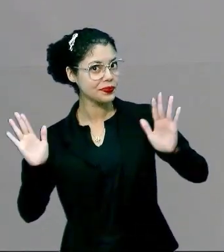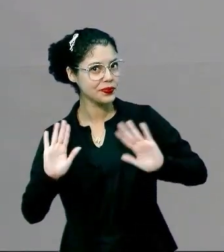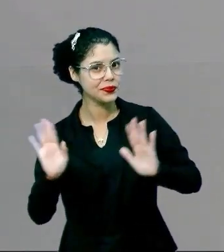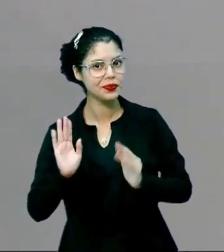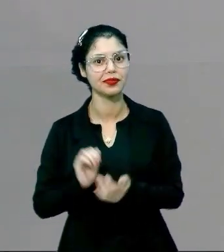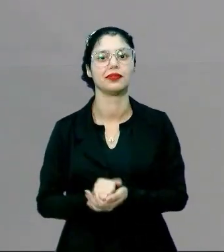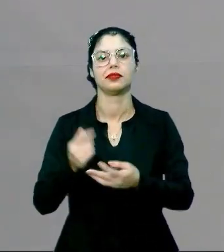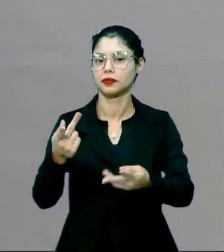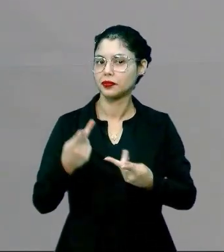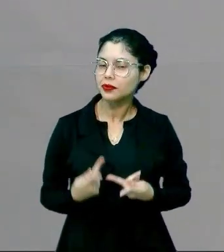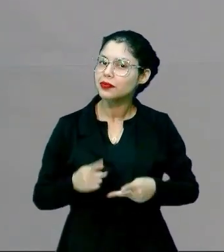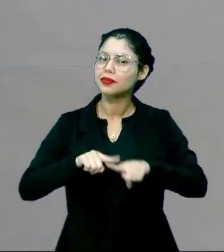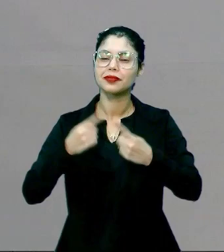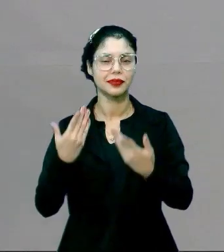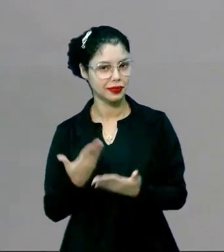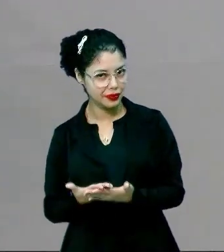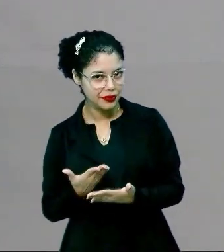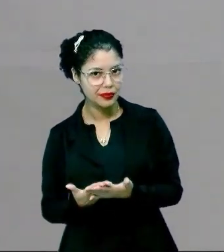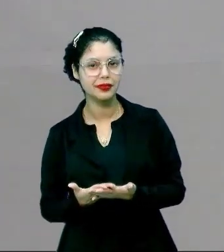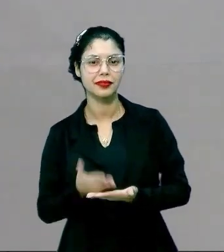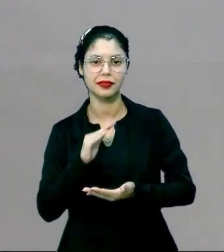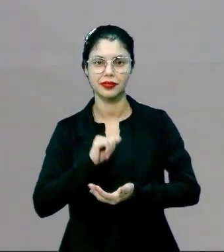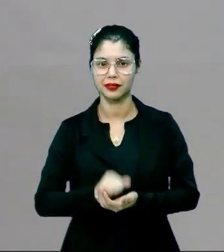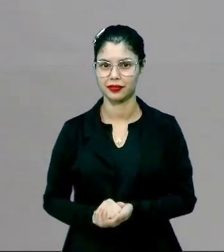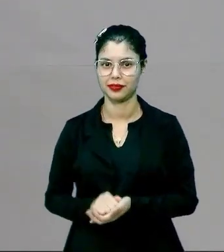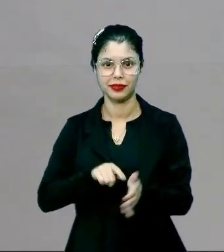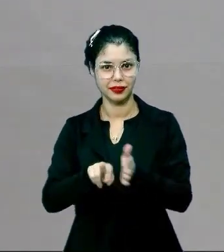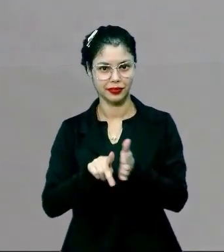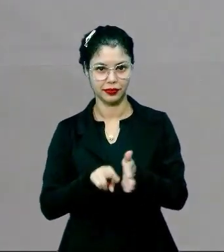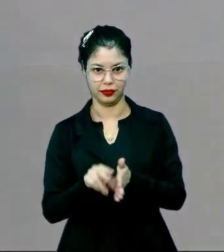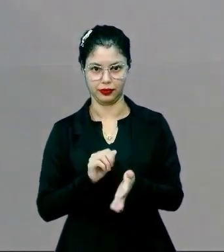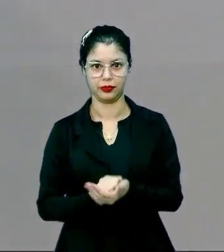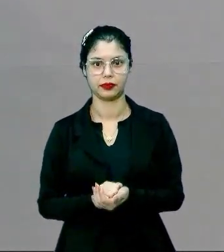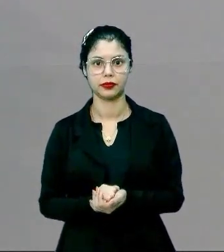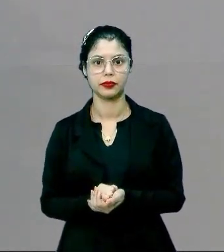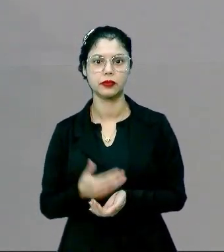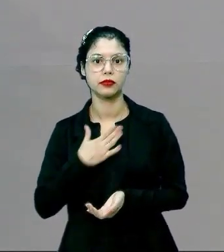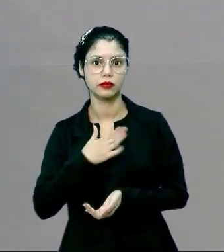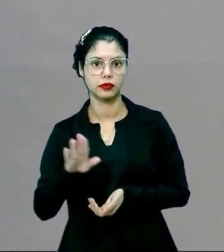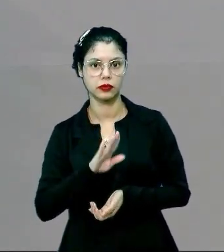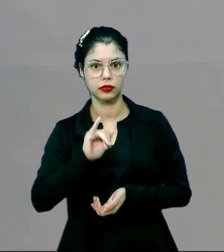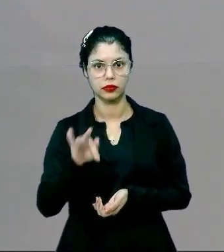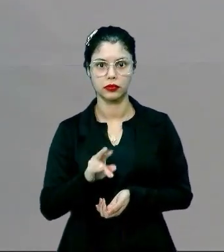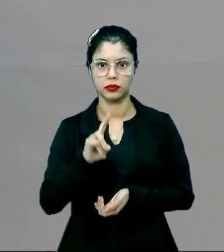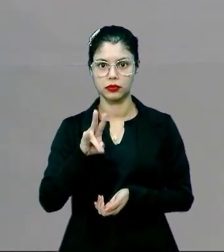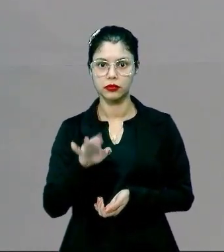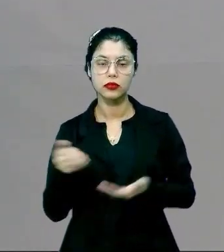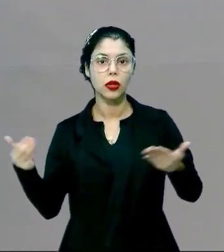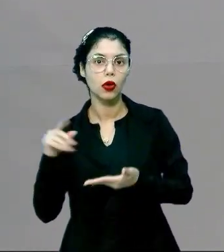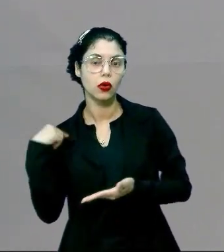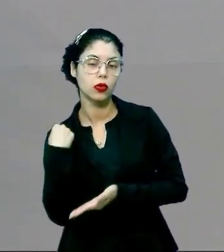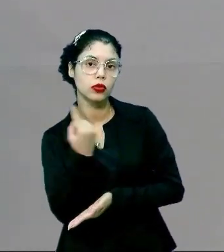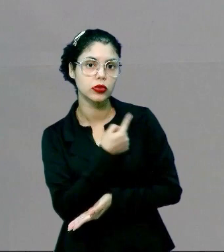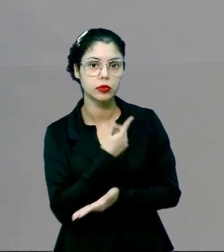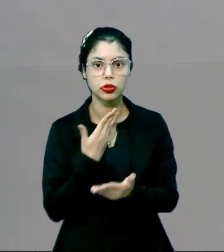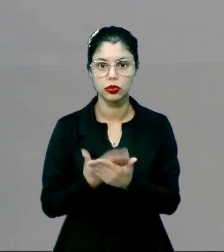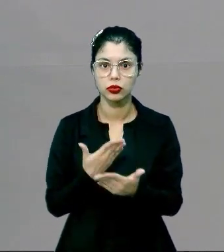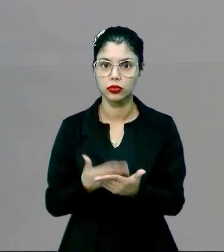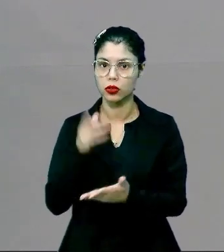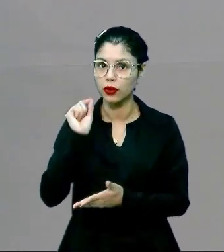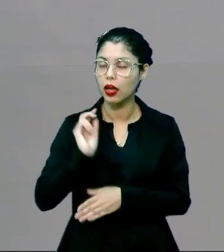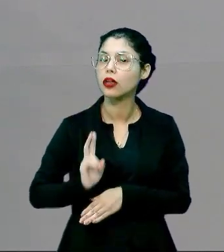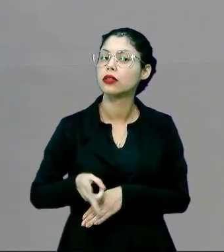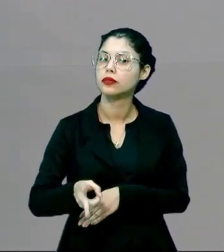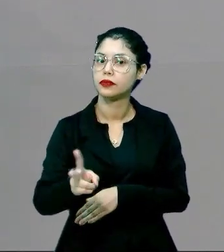Olá, pessoal! Sejam muito bem-vindos para mais uma aula de Biologia. Meu nome é Joverlaine e hoje a gente vai